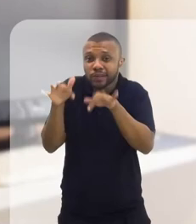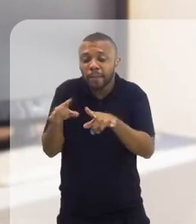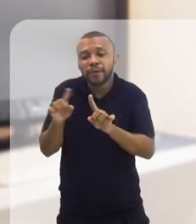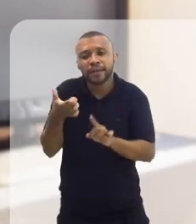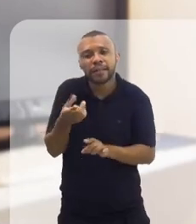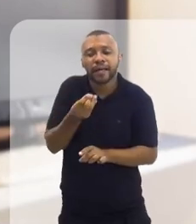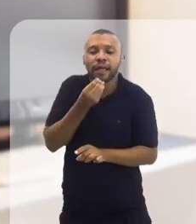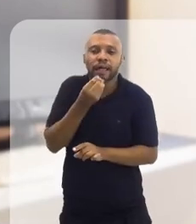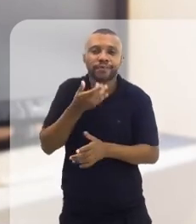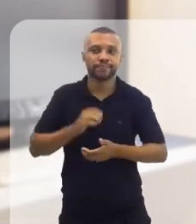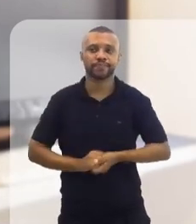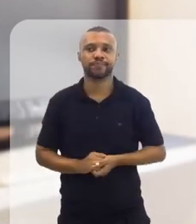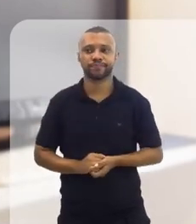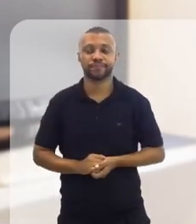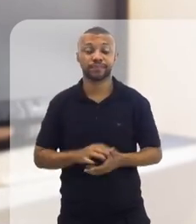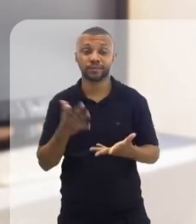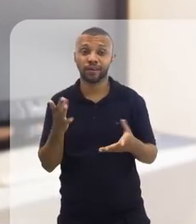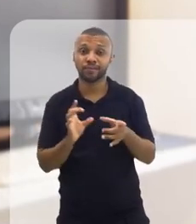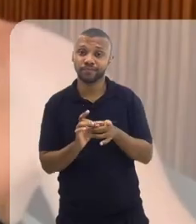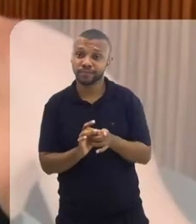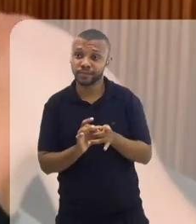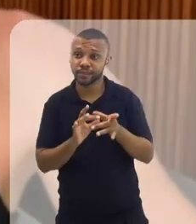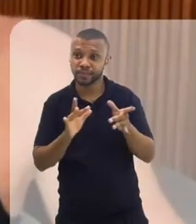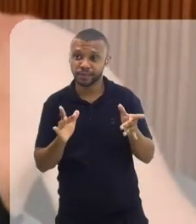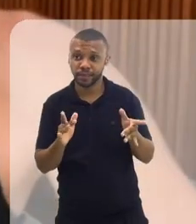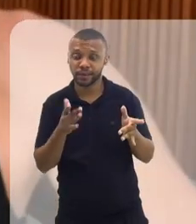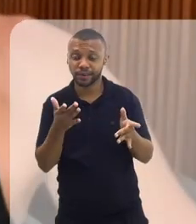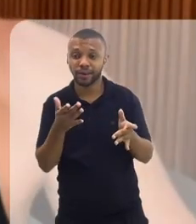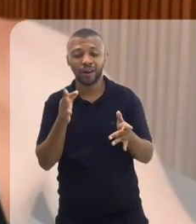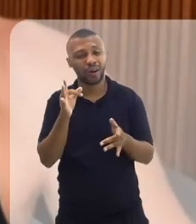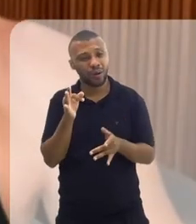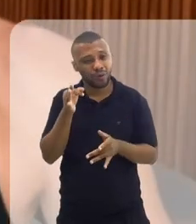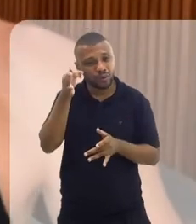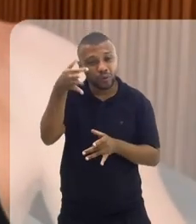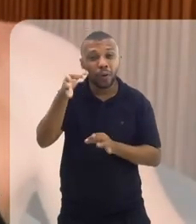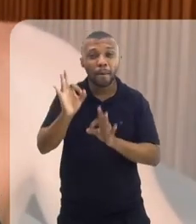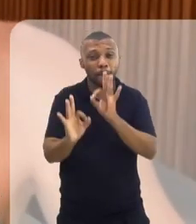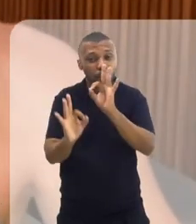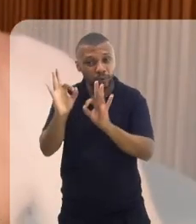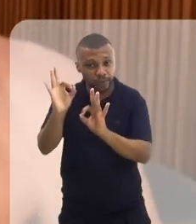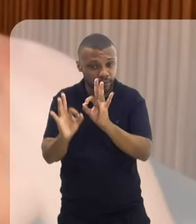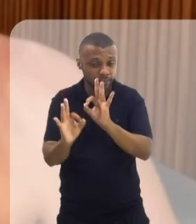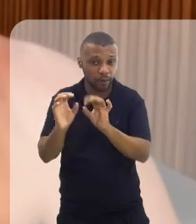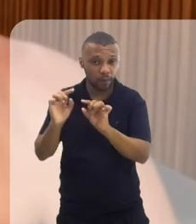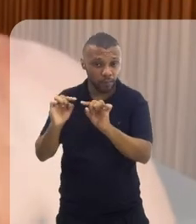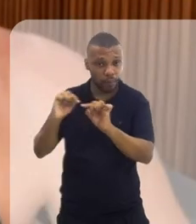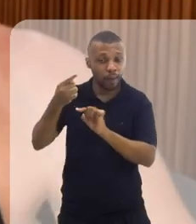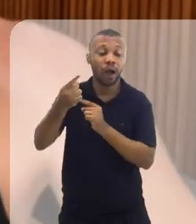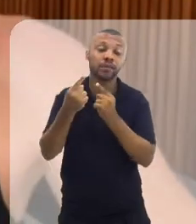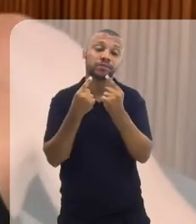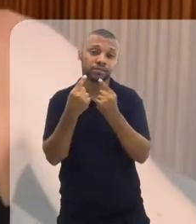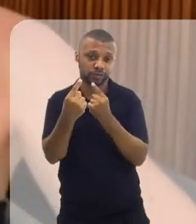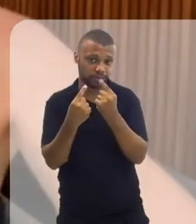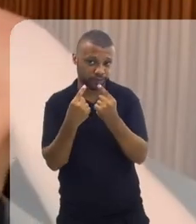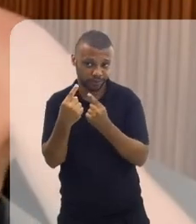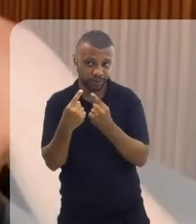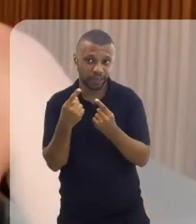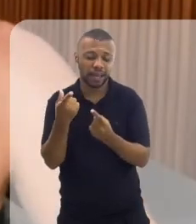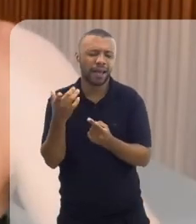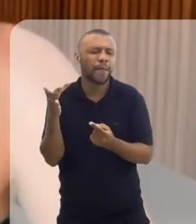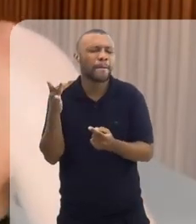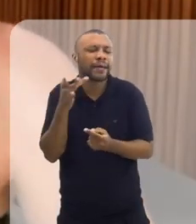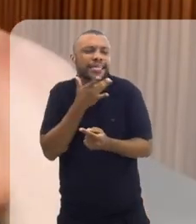estourado, mas, poxa, eu queria te dar esse espaço. Olha, vou deixar futuros projetos para uma